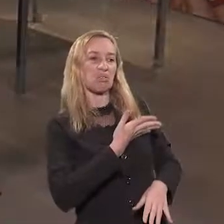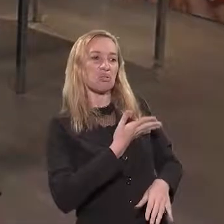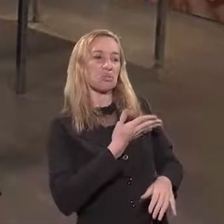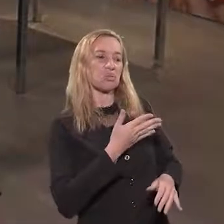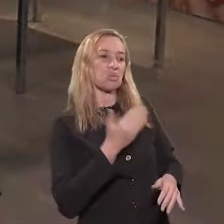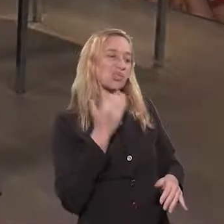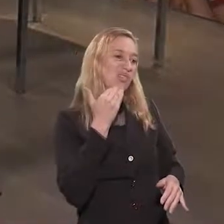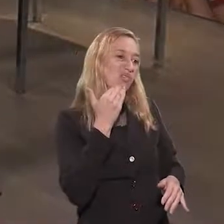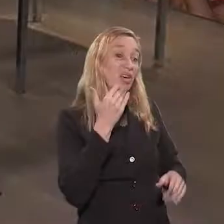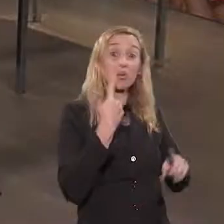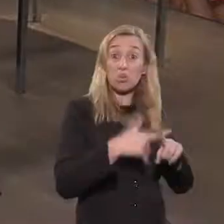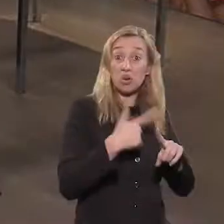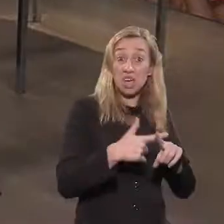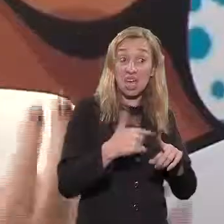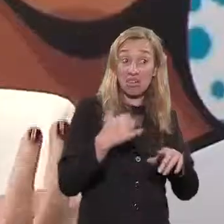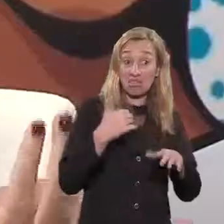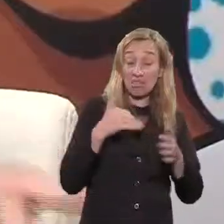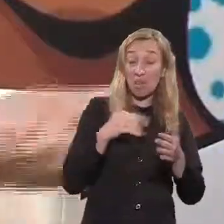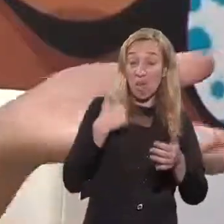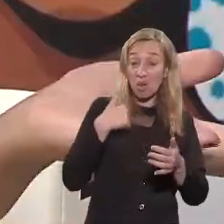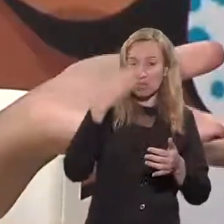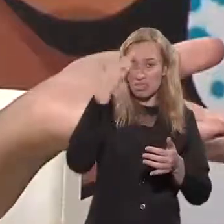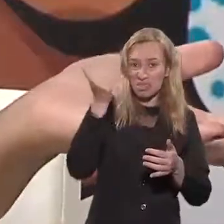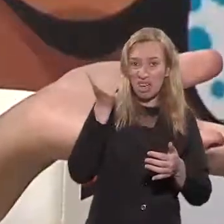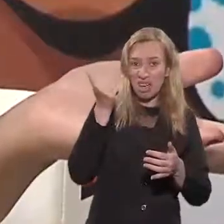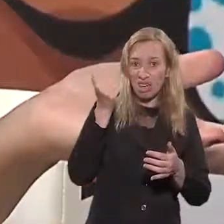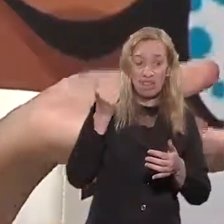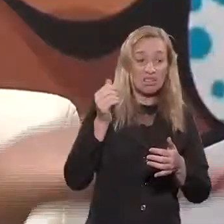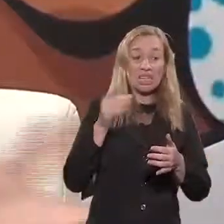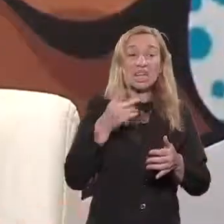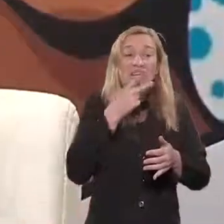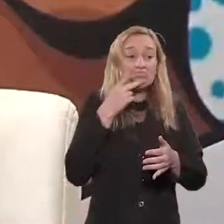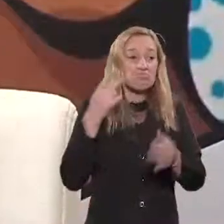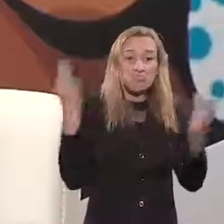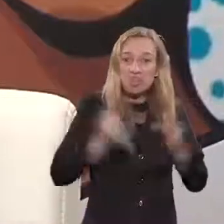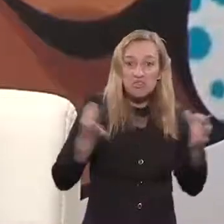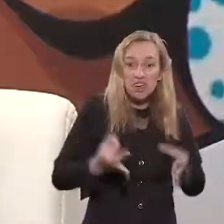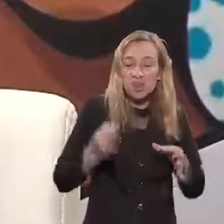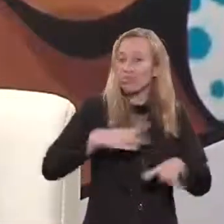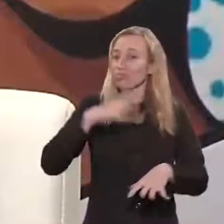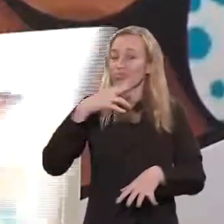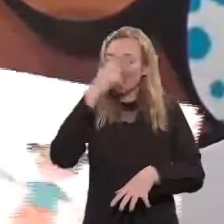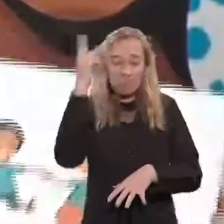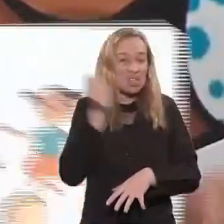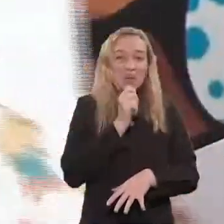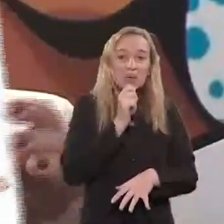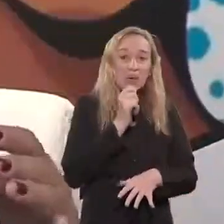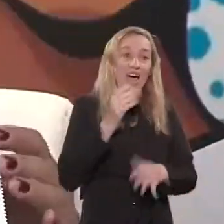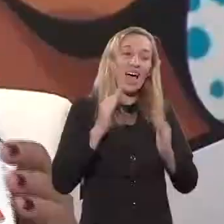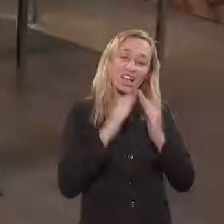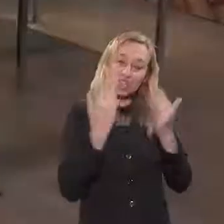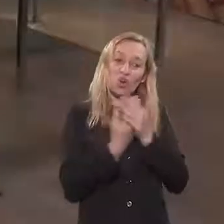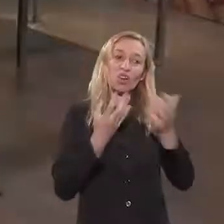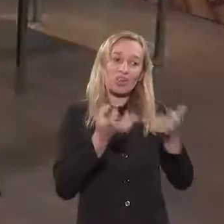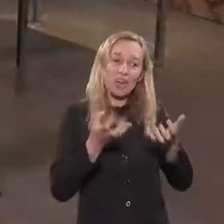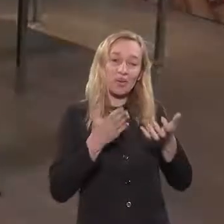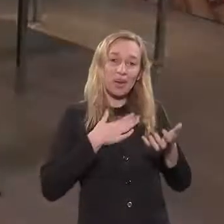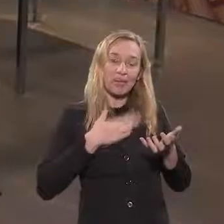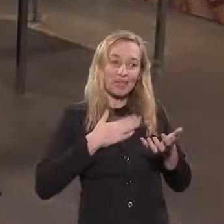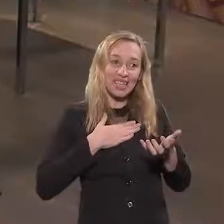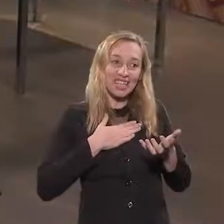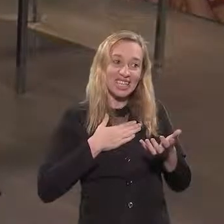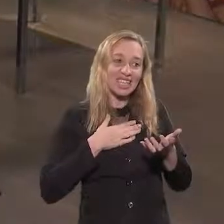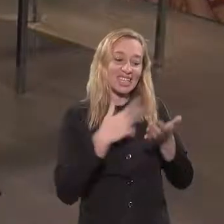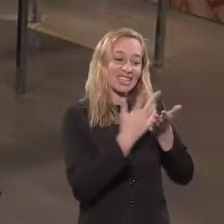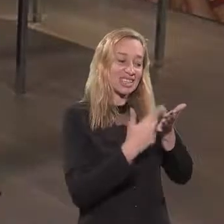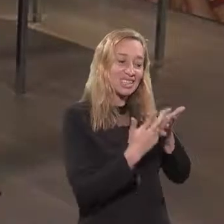do colega o defeito, mesmo porque, até onde eu sei, ninguém que eu conheça é perfeito. Então, na escola que eu quero para mim, que é